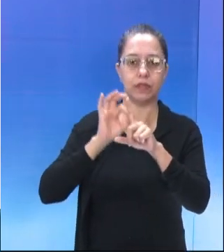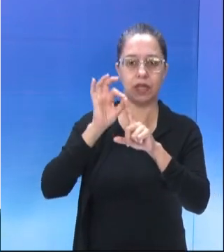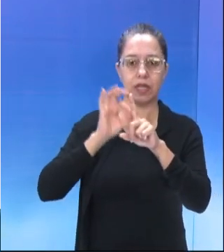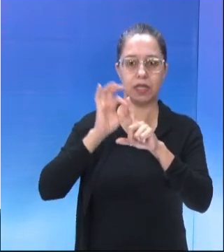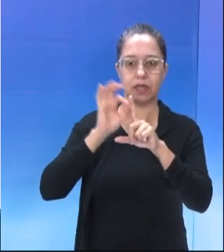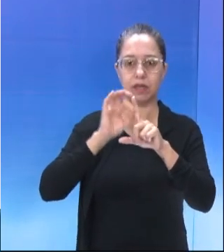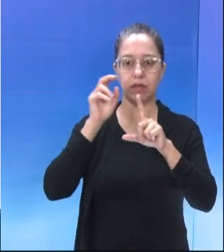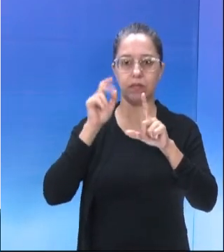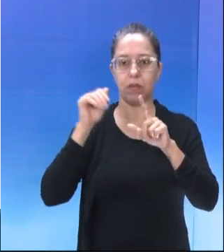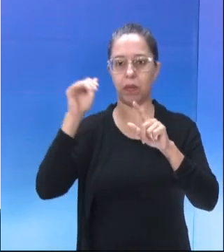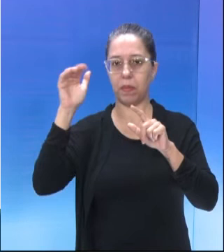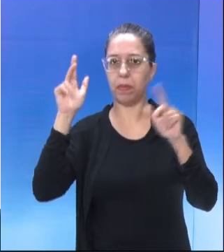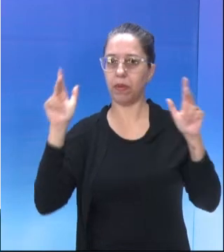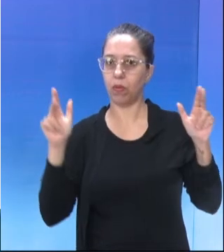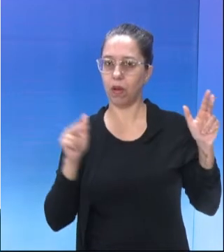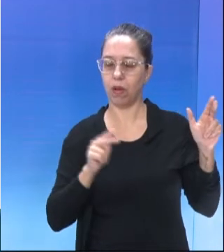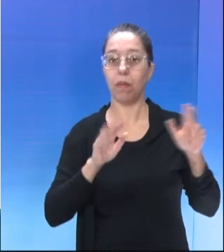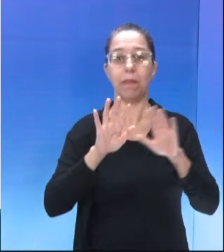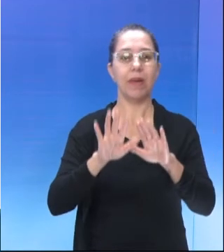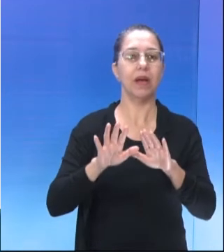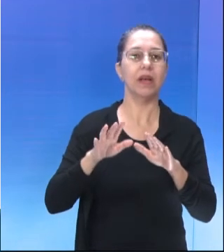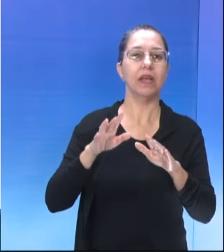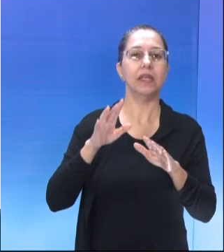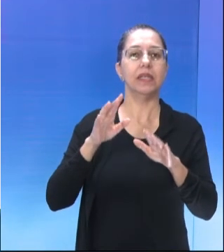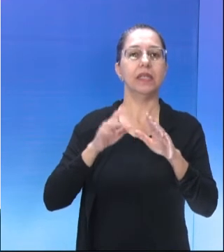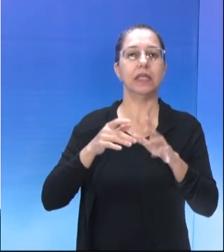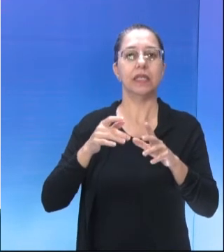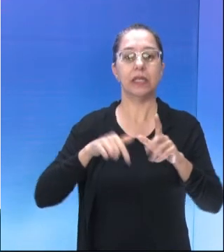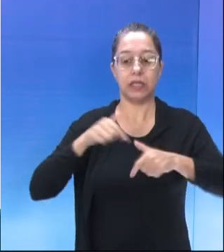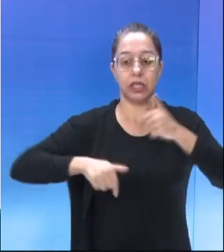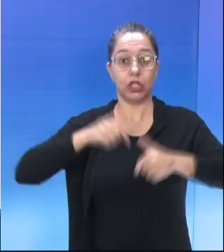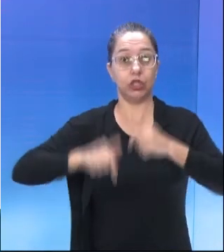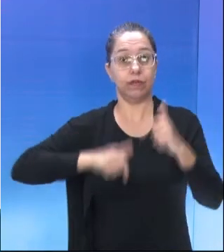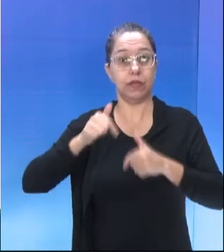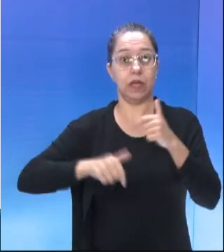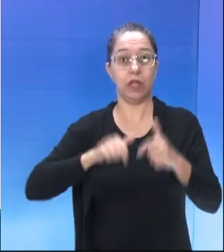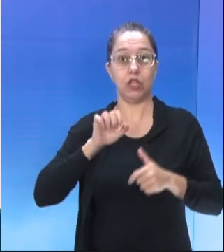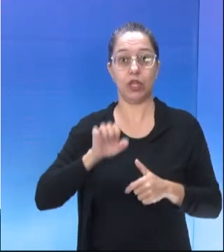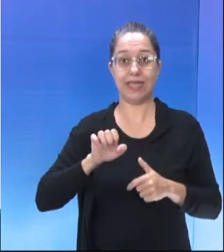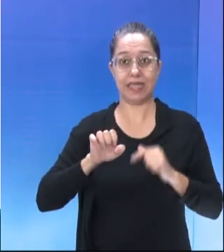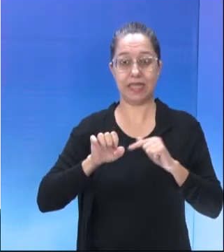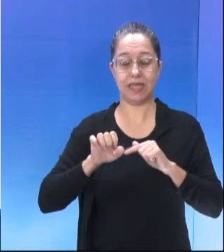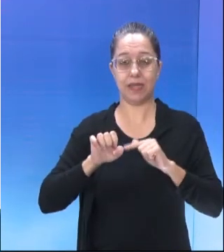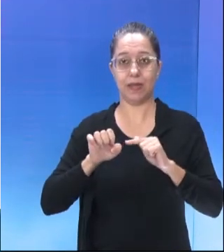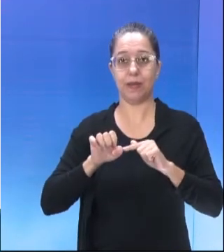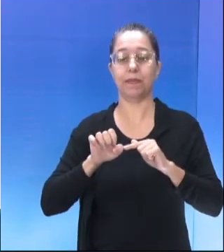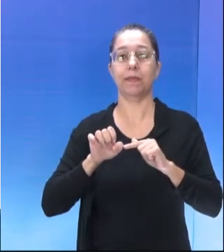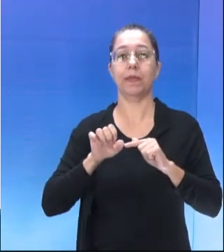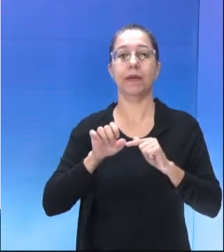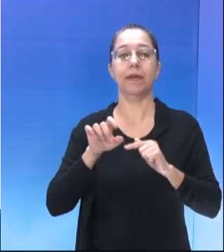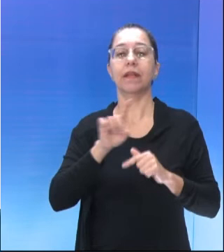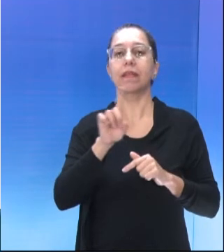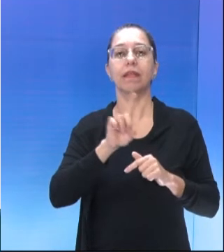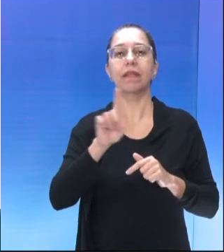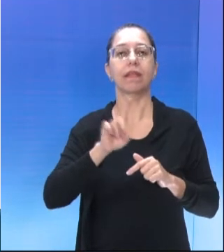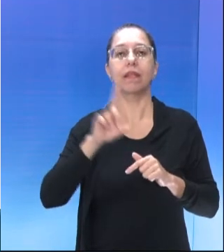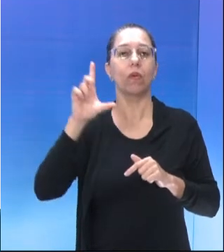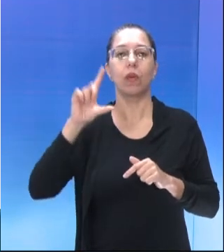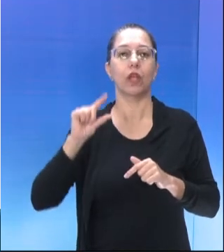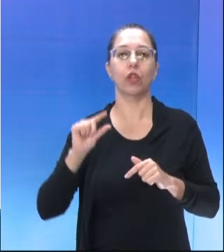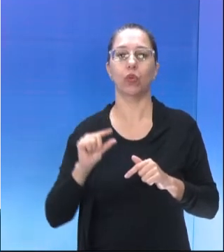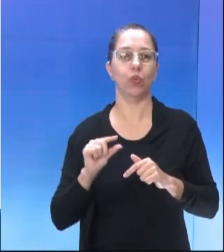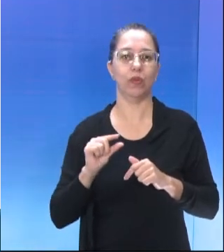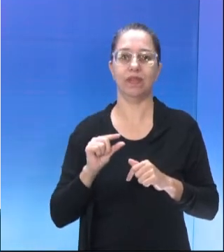a atividade da enzima, nos leva a entender que o ambiente básico reduz a quantidade de enzima. Ele